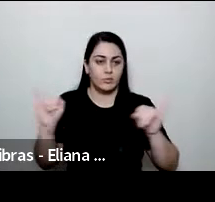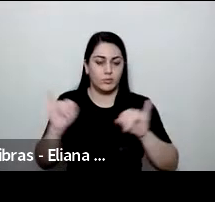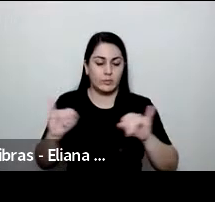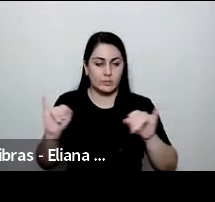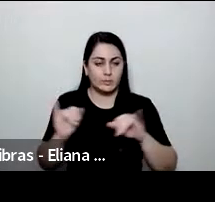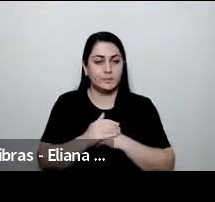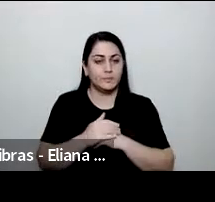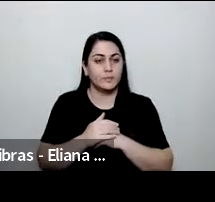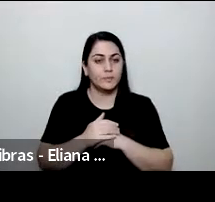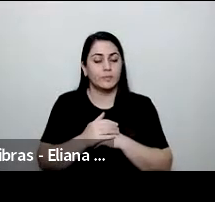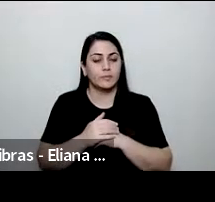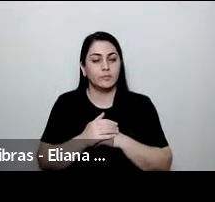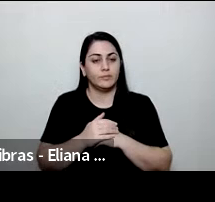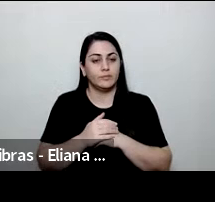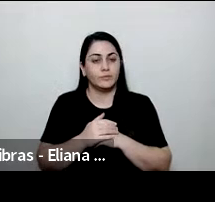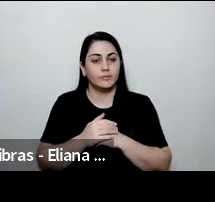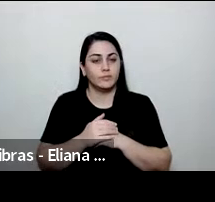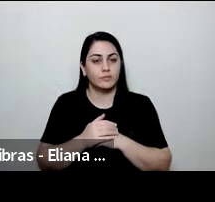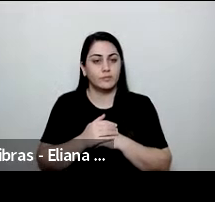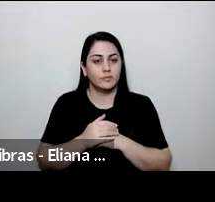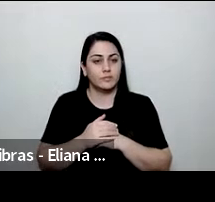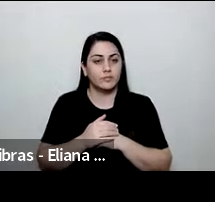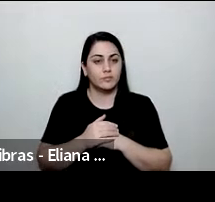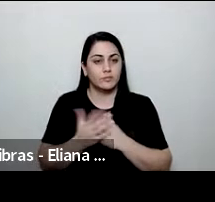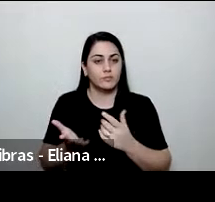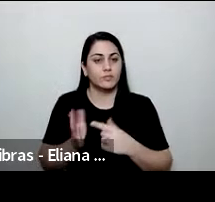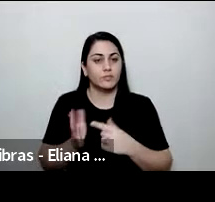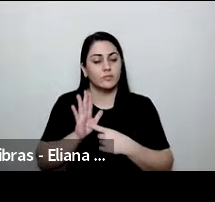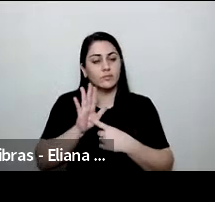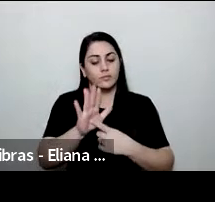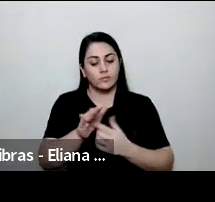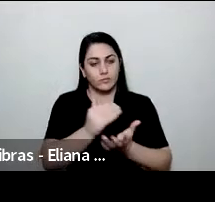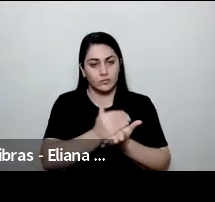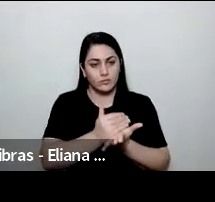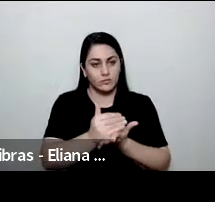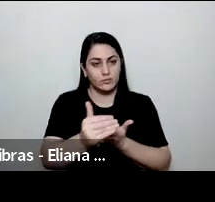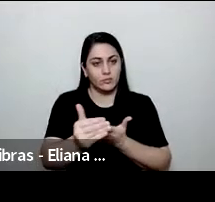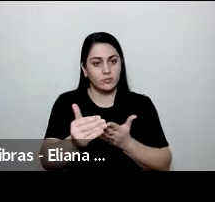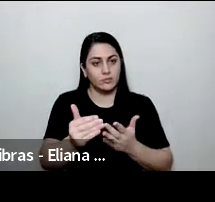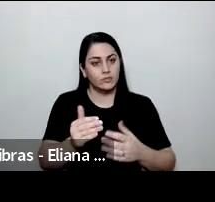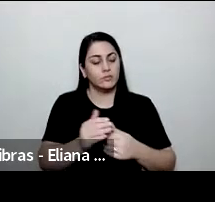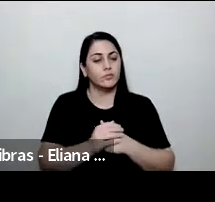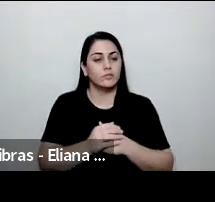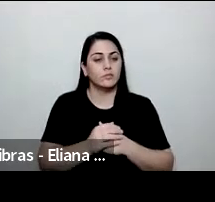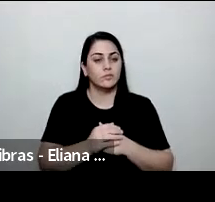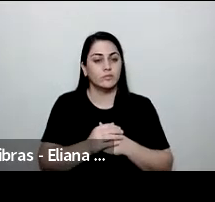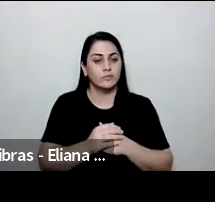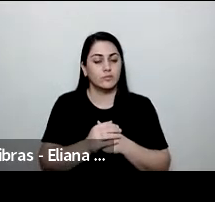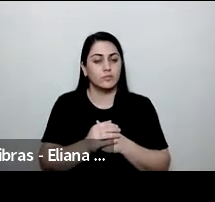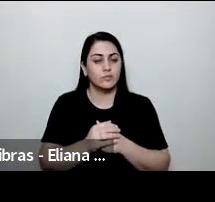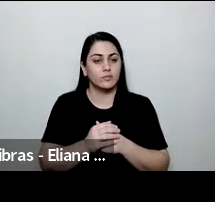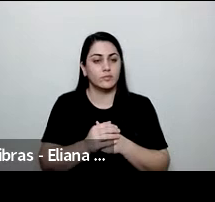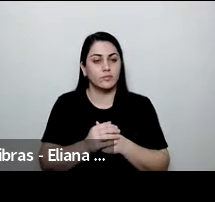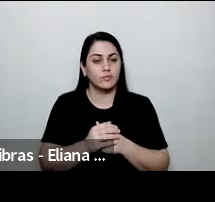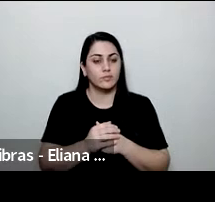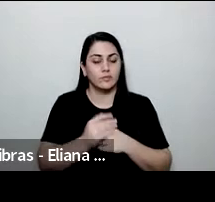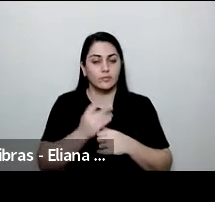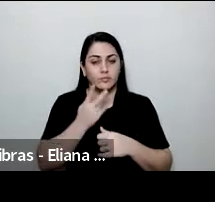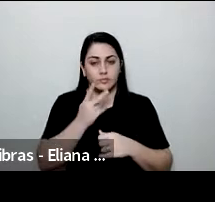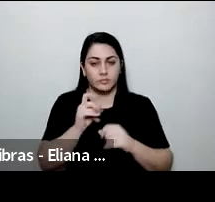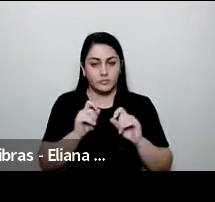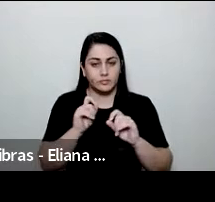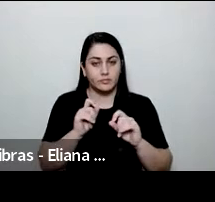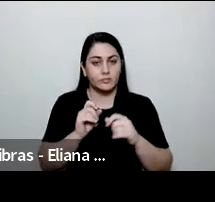fazendo essa assim pronto Inicial introito ficar Inicial Mas o que eu digo o seguinte